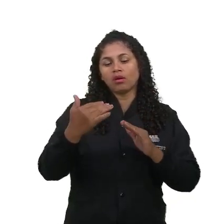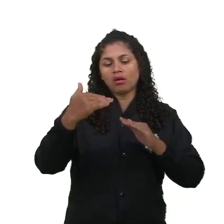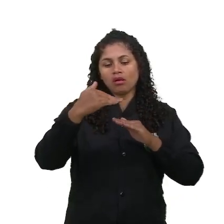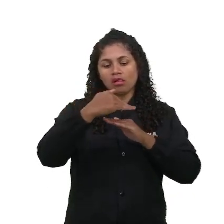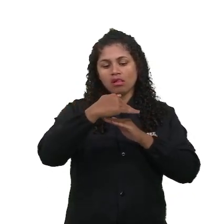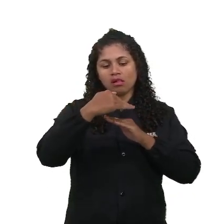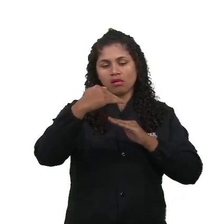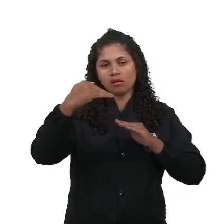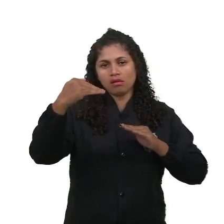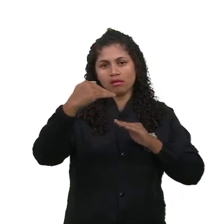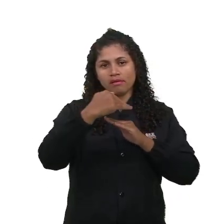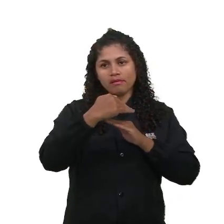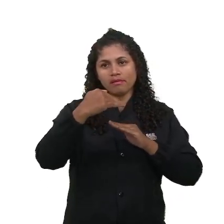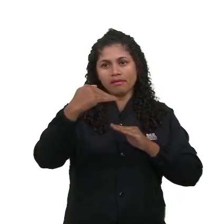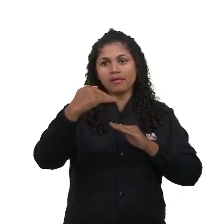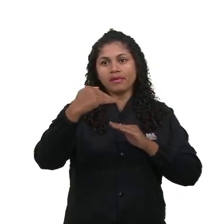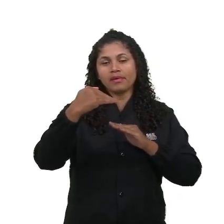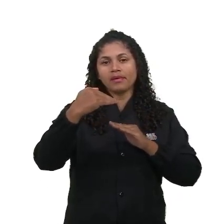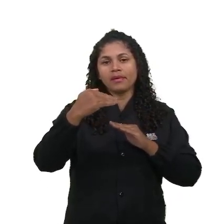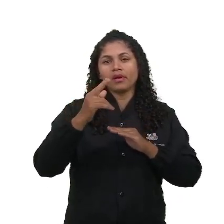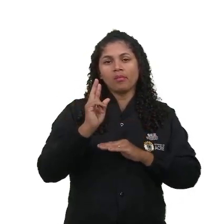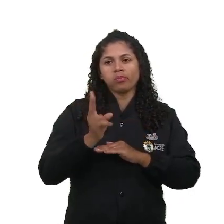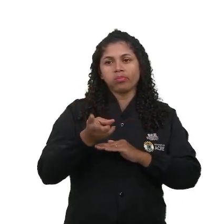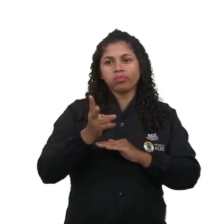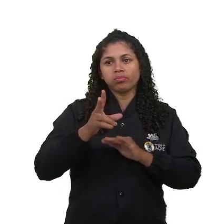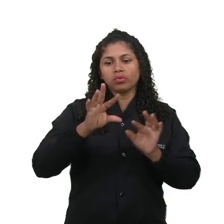e sentidos, começam no mesmo